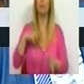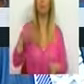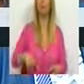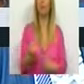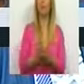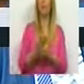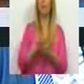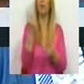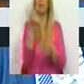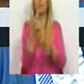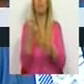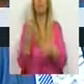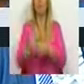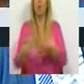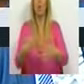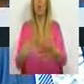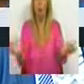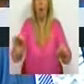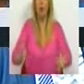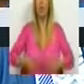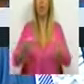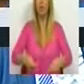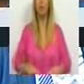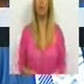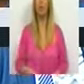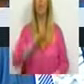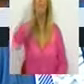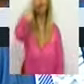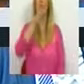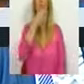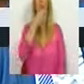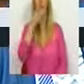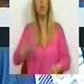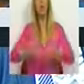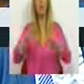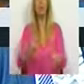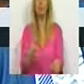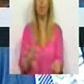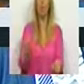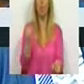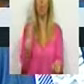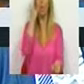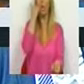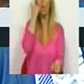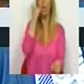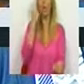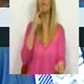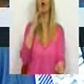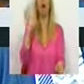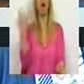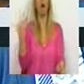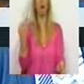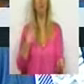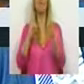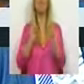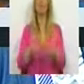atividade económica. Não existe investimento. O Sr. Ministro fala de um investimento de uma forma muito tímida, que aconteceu, que inaugurou. A maior parte deles, aqueles